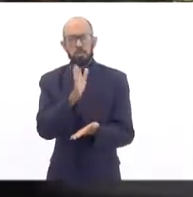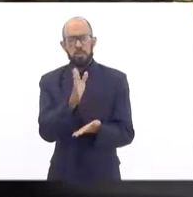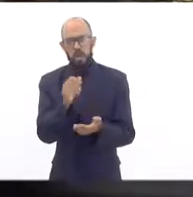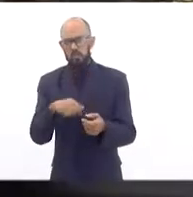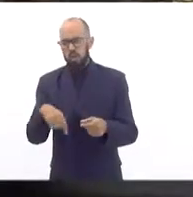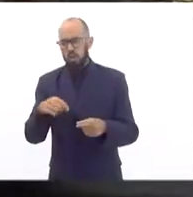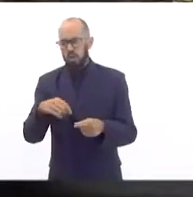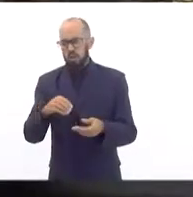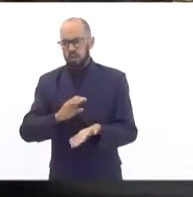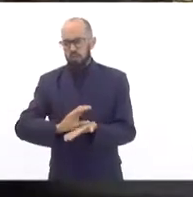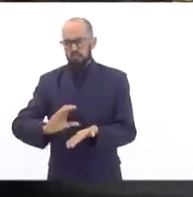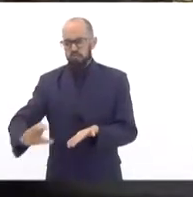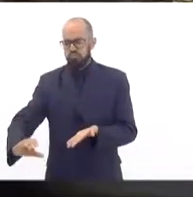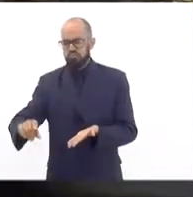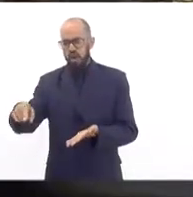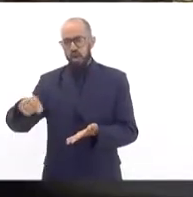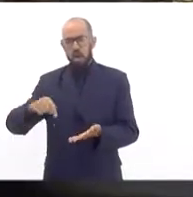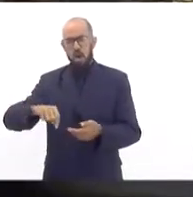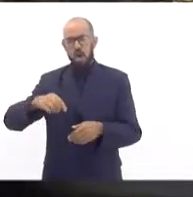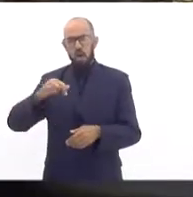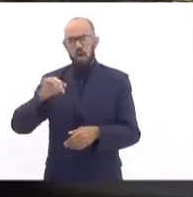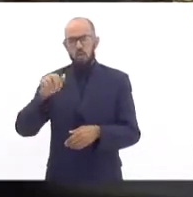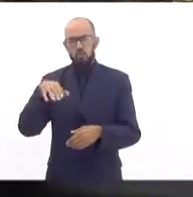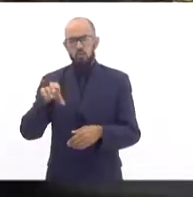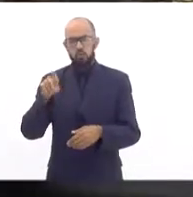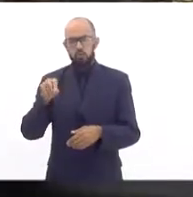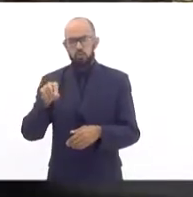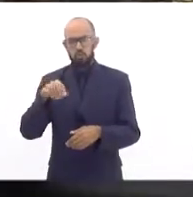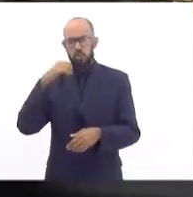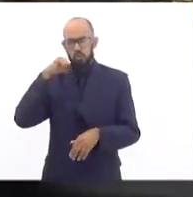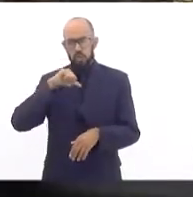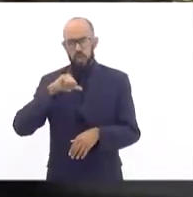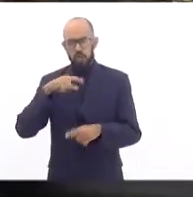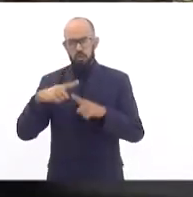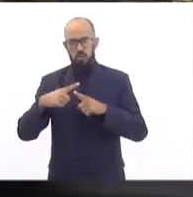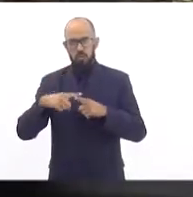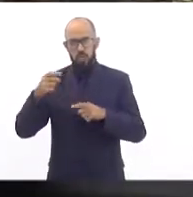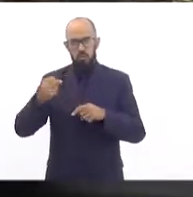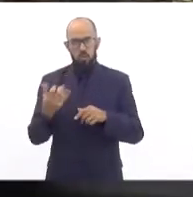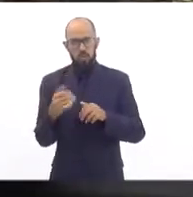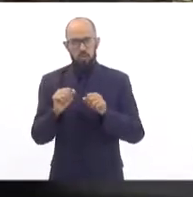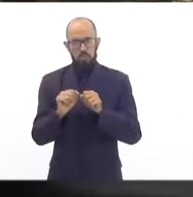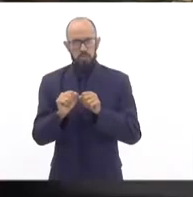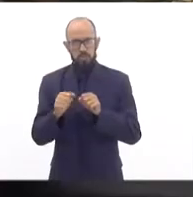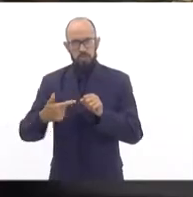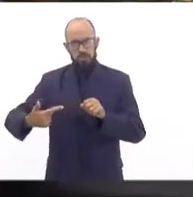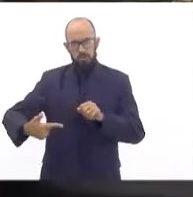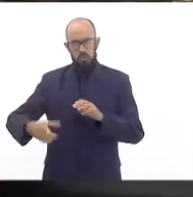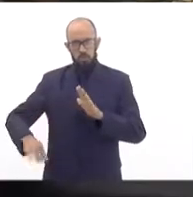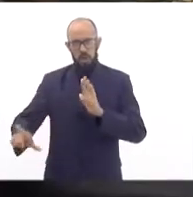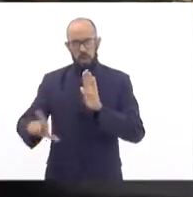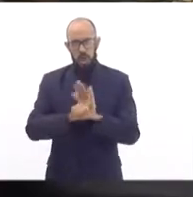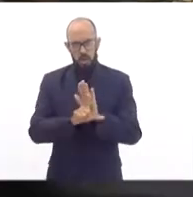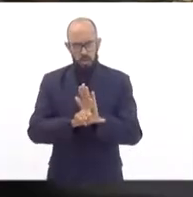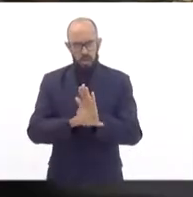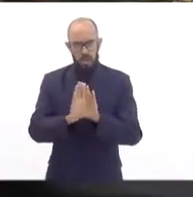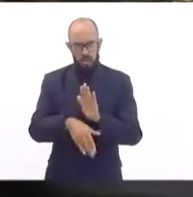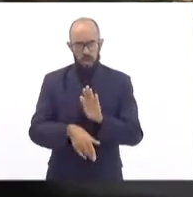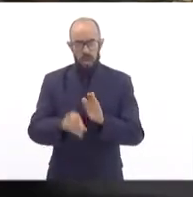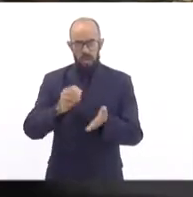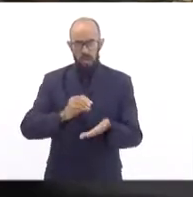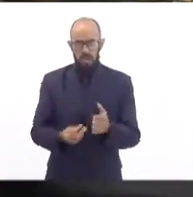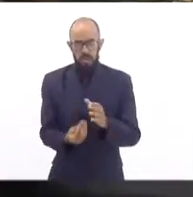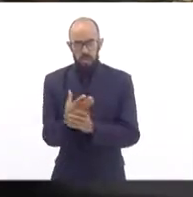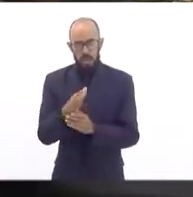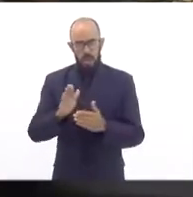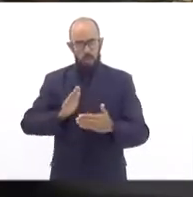destinada ao Fundo da Mulher. Porque, quando fizemos essa segunda lei, O que fizemos foi o quê? Destinar para